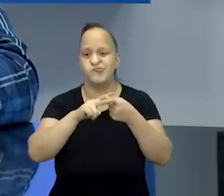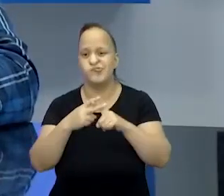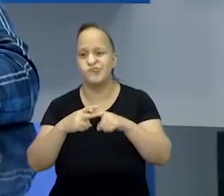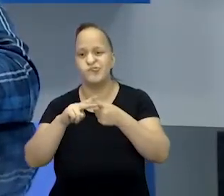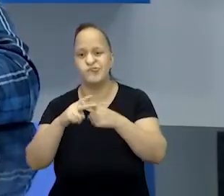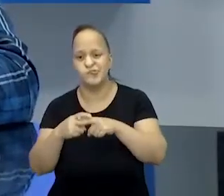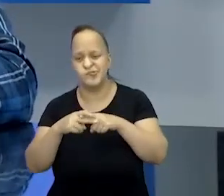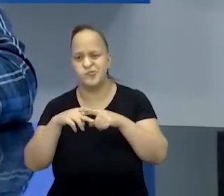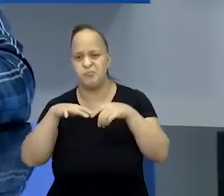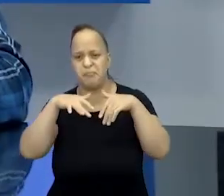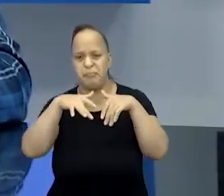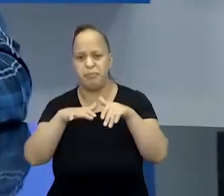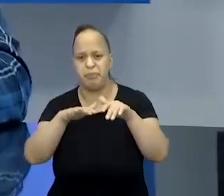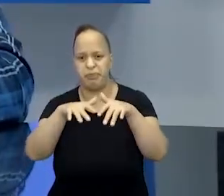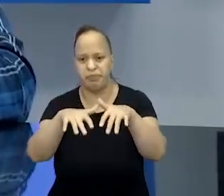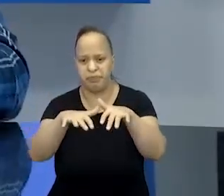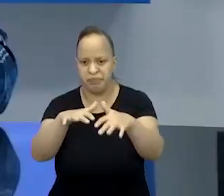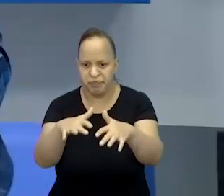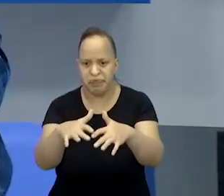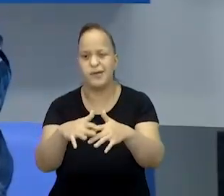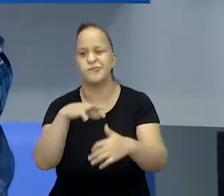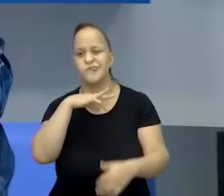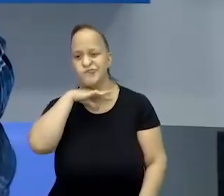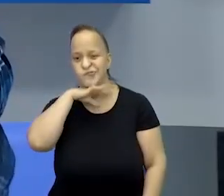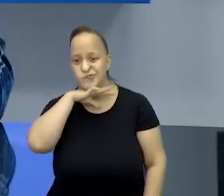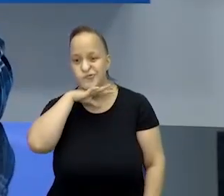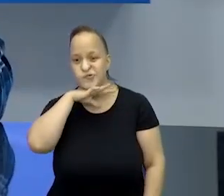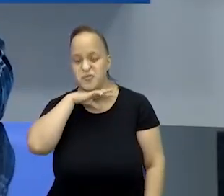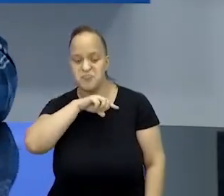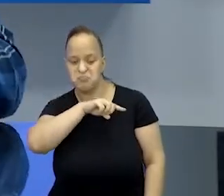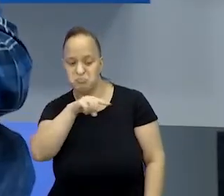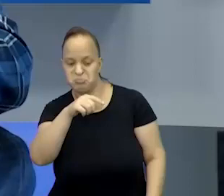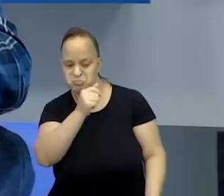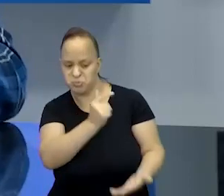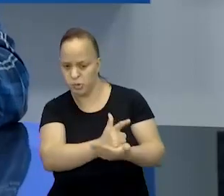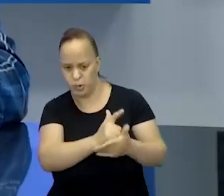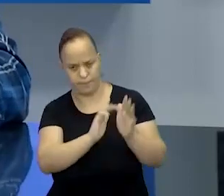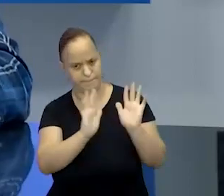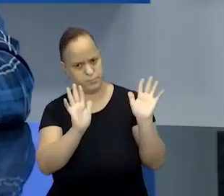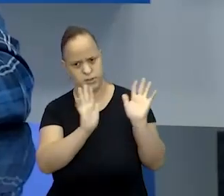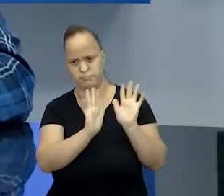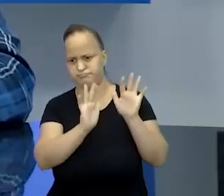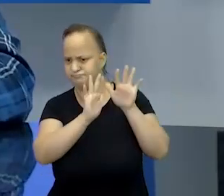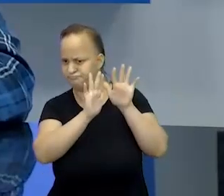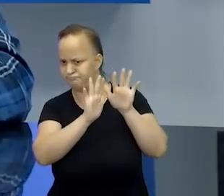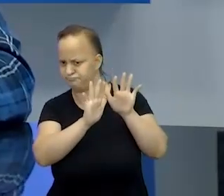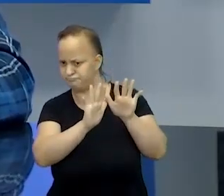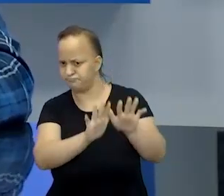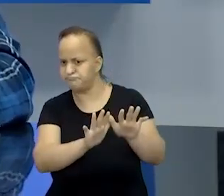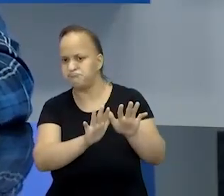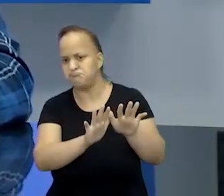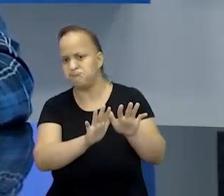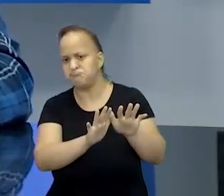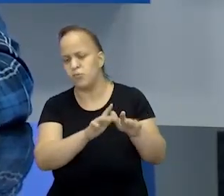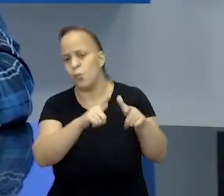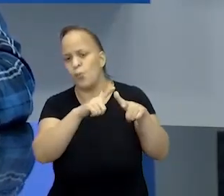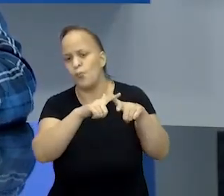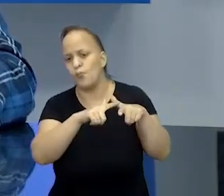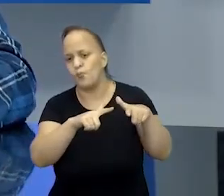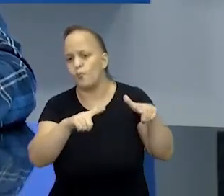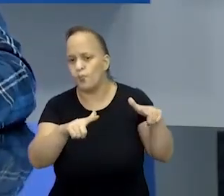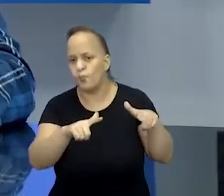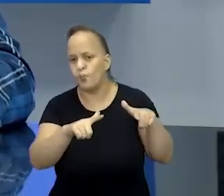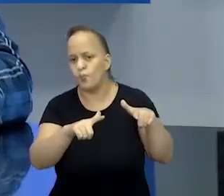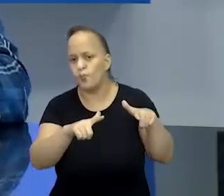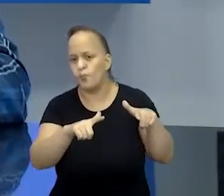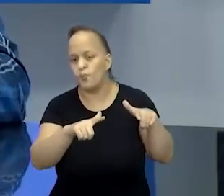local. Então as pessoas não compraram os terrenos caros, né, deixaram ali sem habitação nenhuma, e as